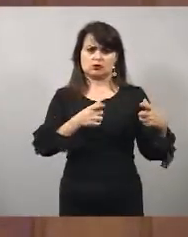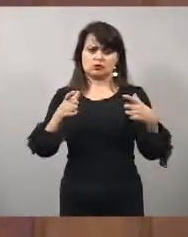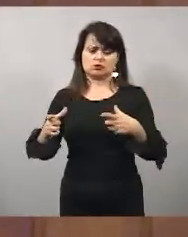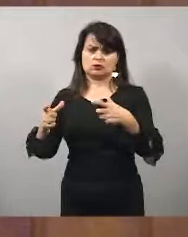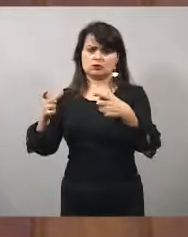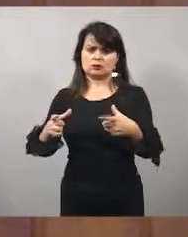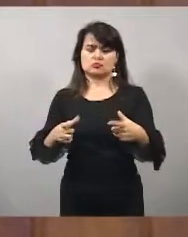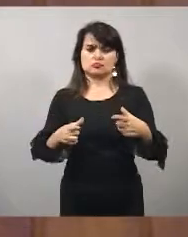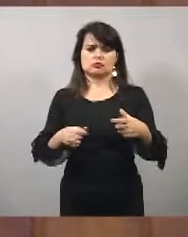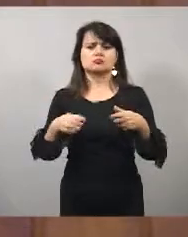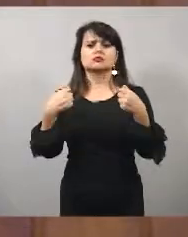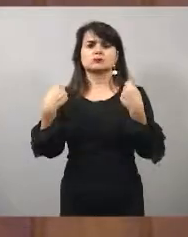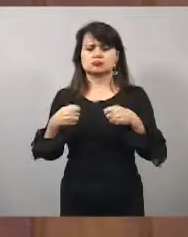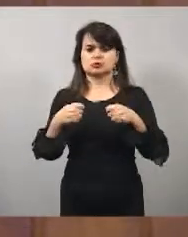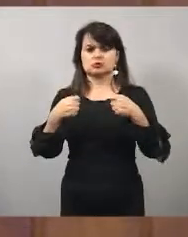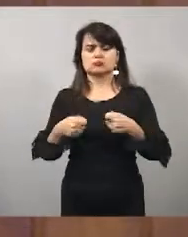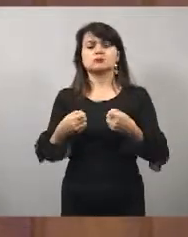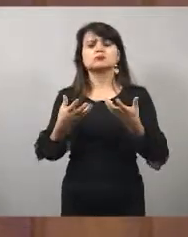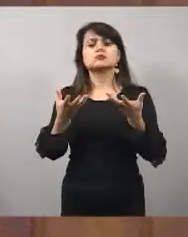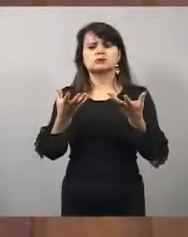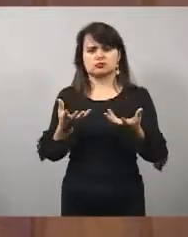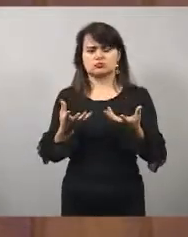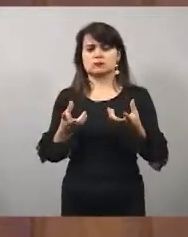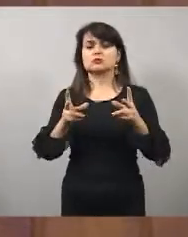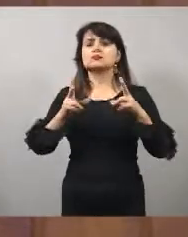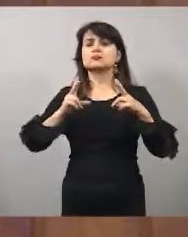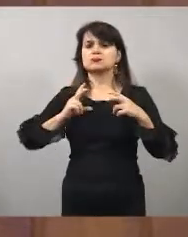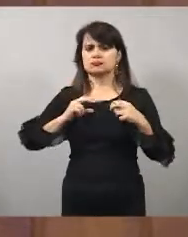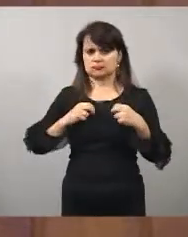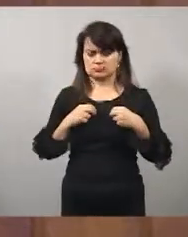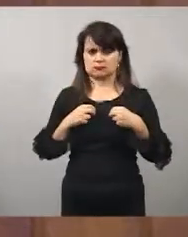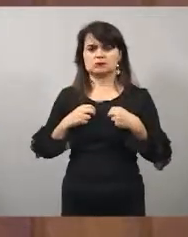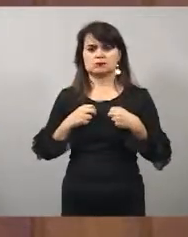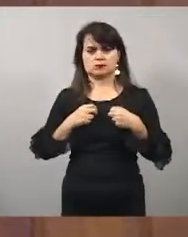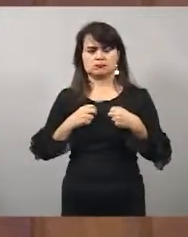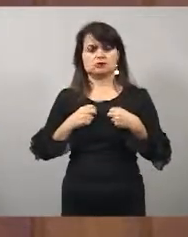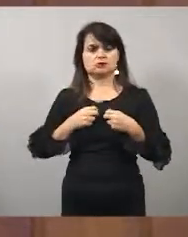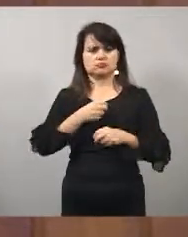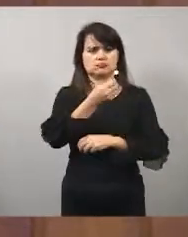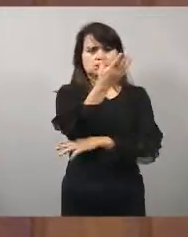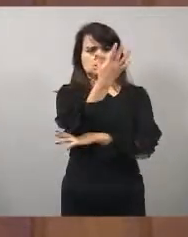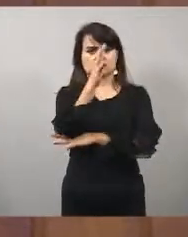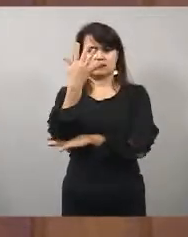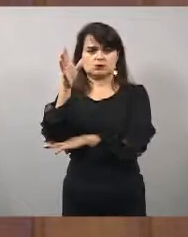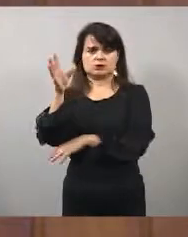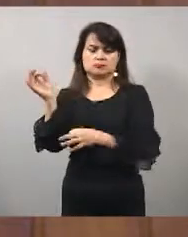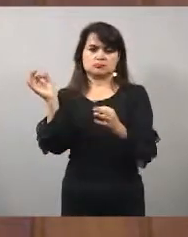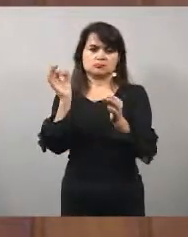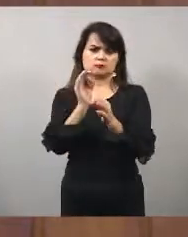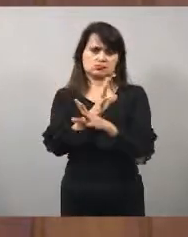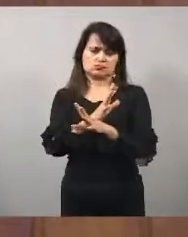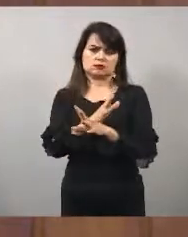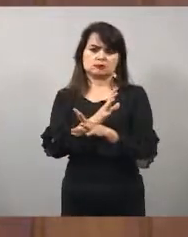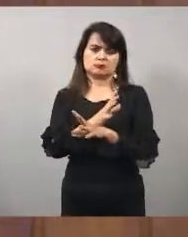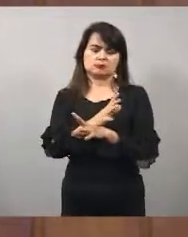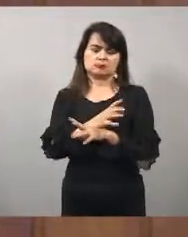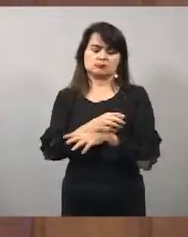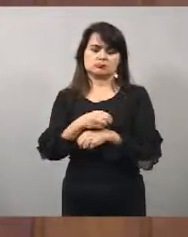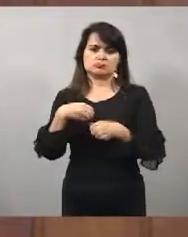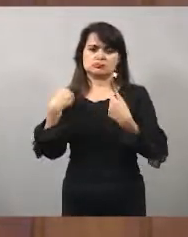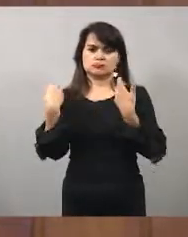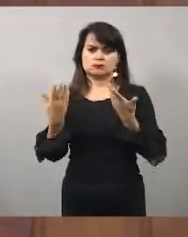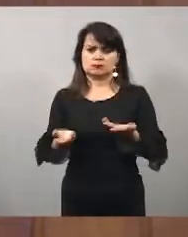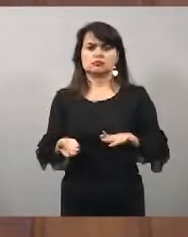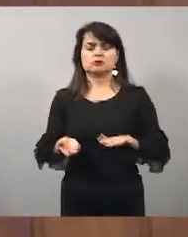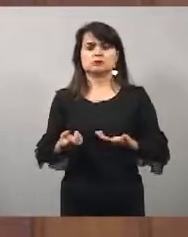lugares da nossa cidade. Quando nós fomos eleitos para representar a população. Então, é mais que justo e é um